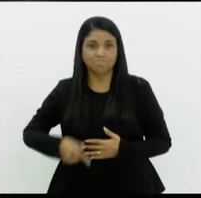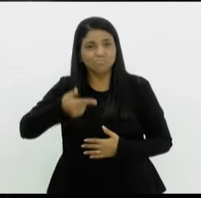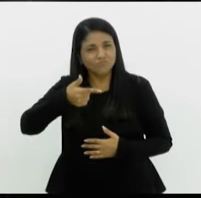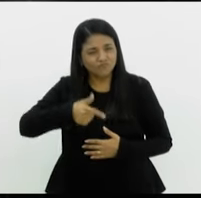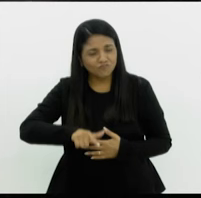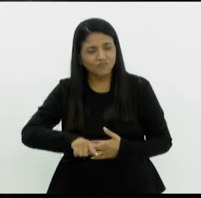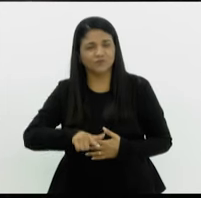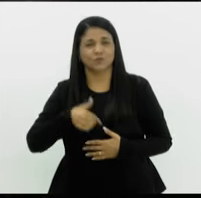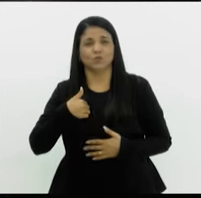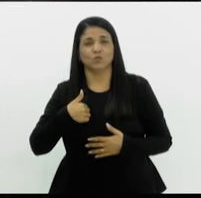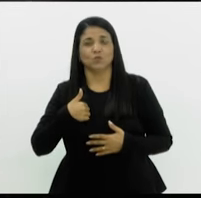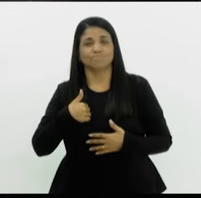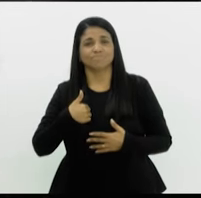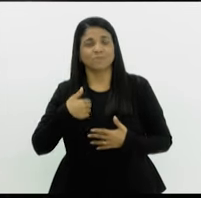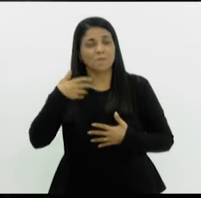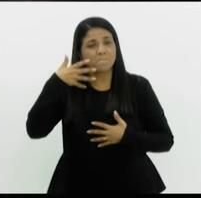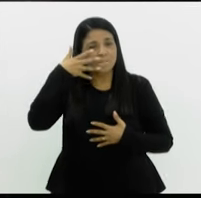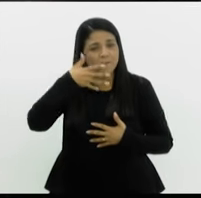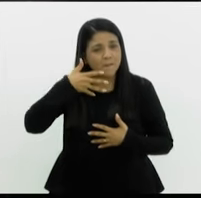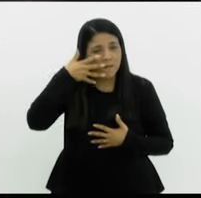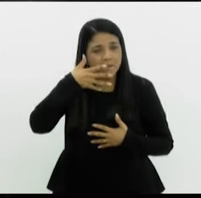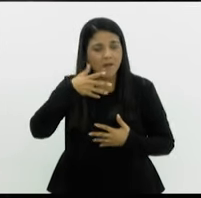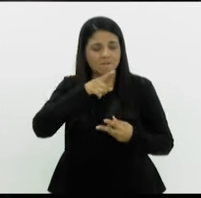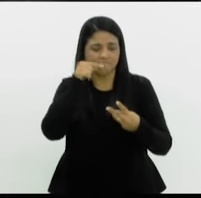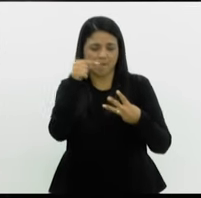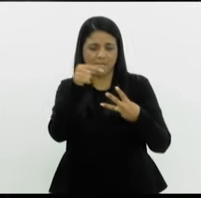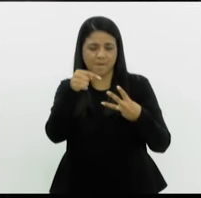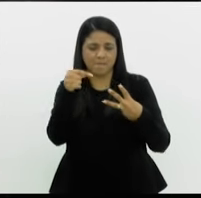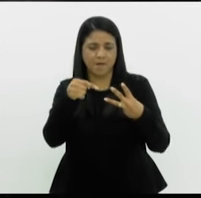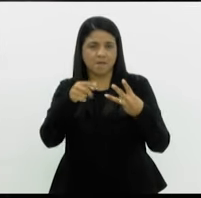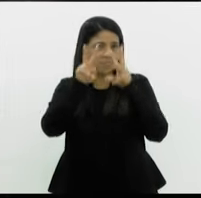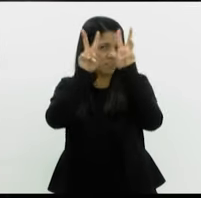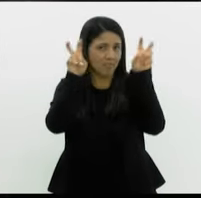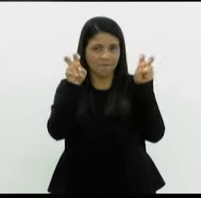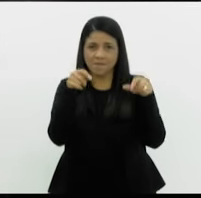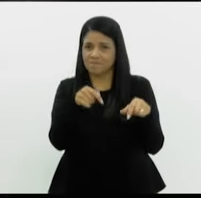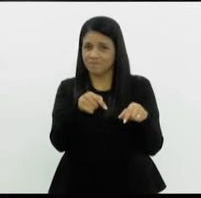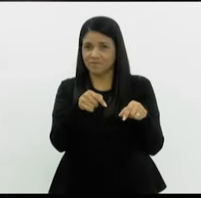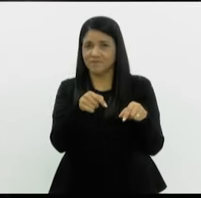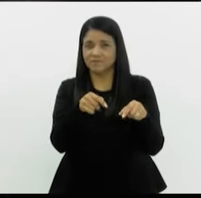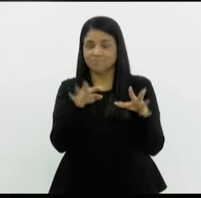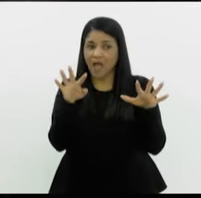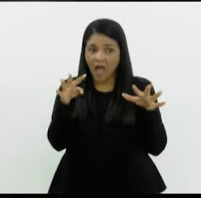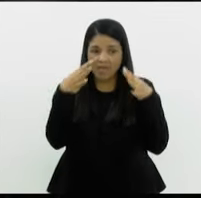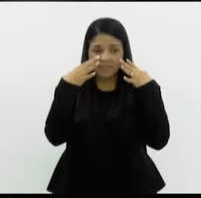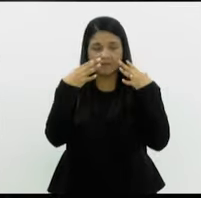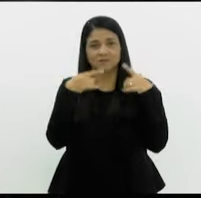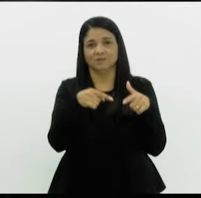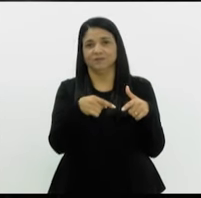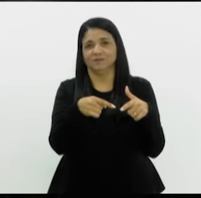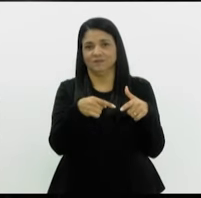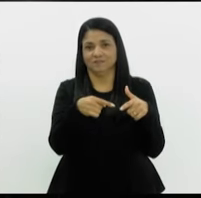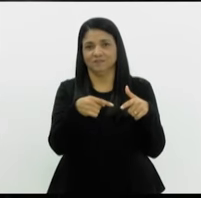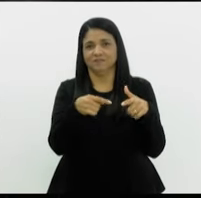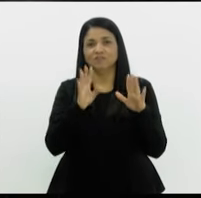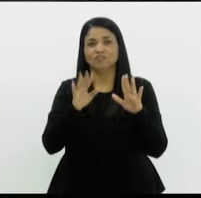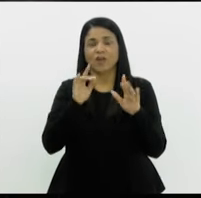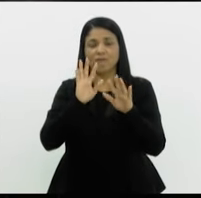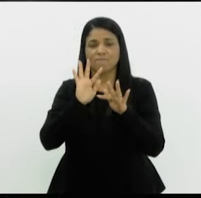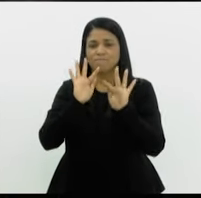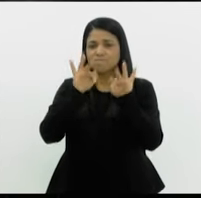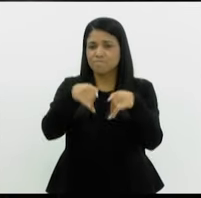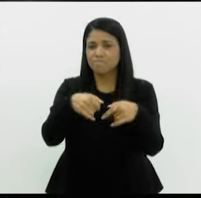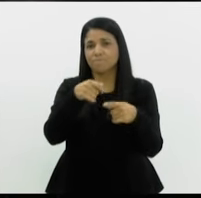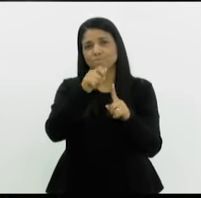estou chamando atenção sobre esses temas, porque estamos já a finalizar o mês